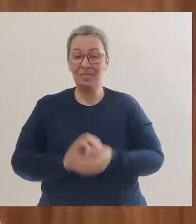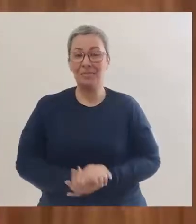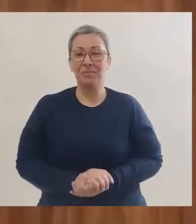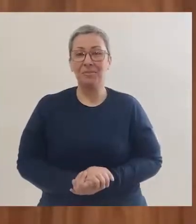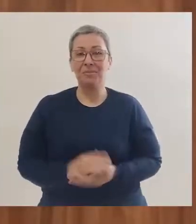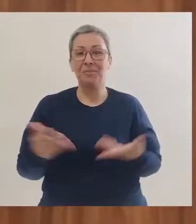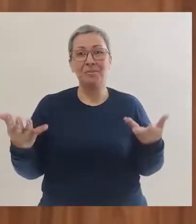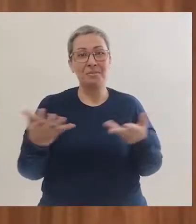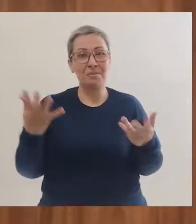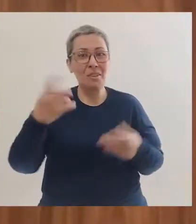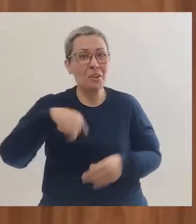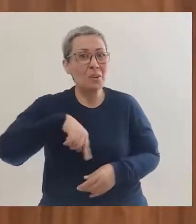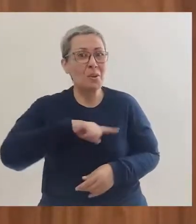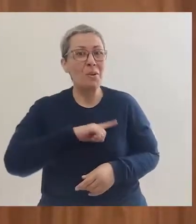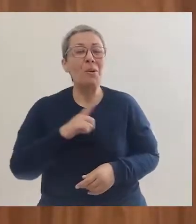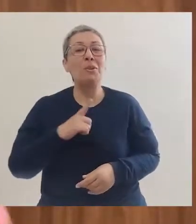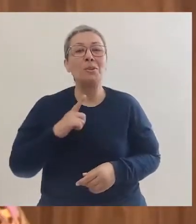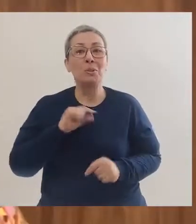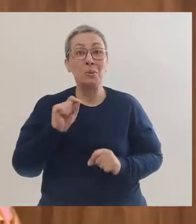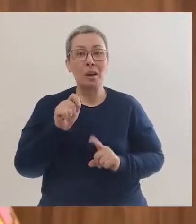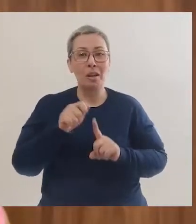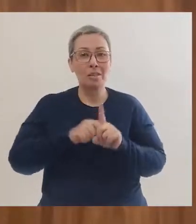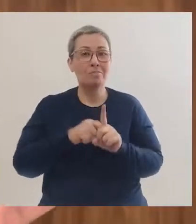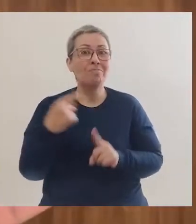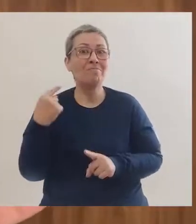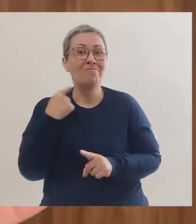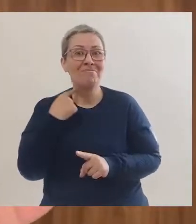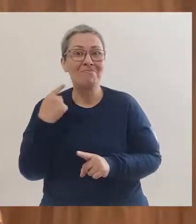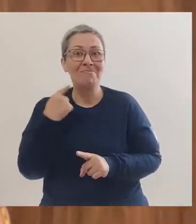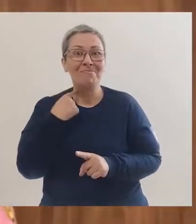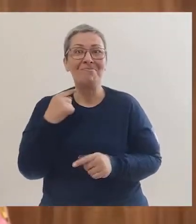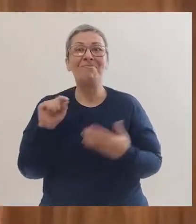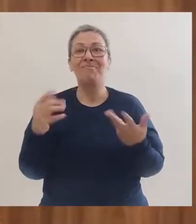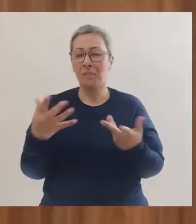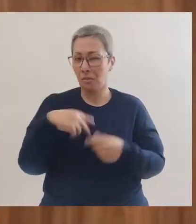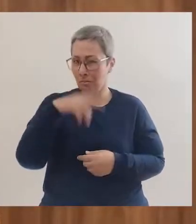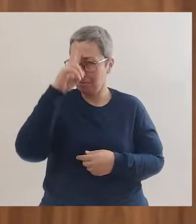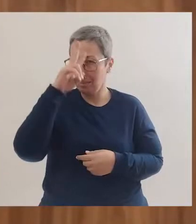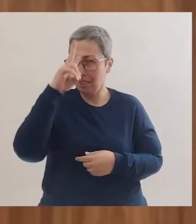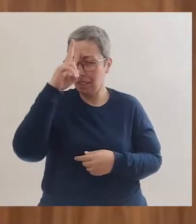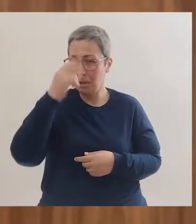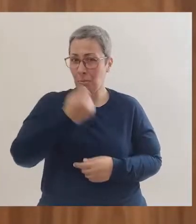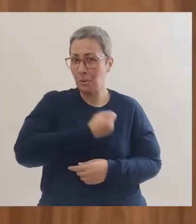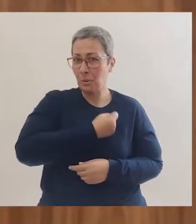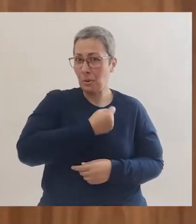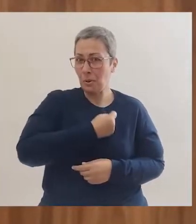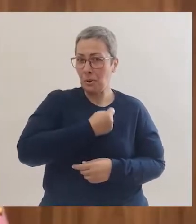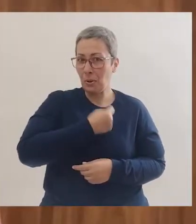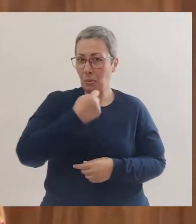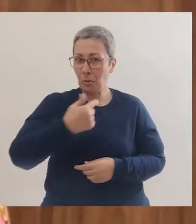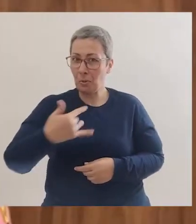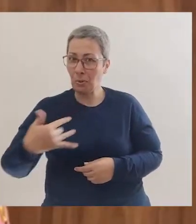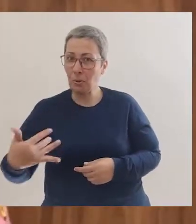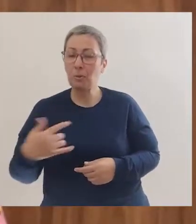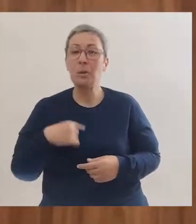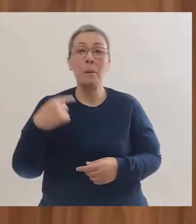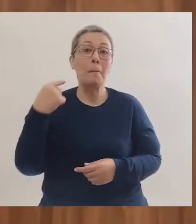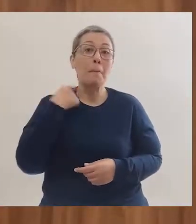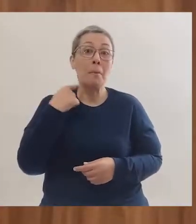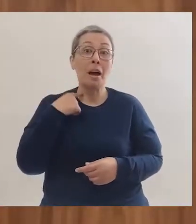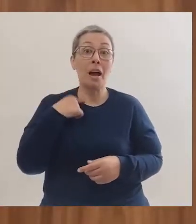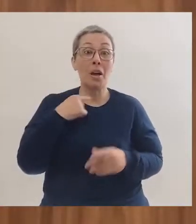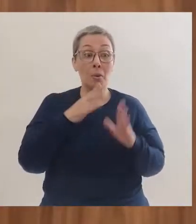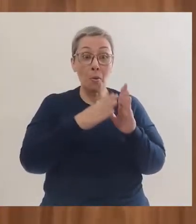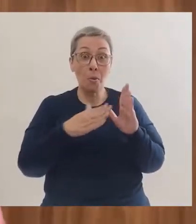Letras! E nós estamos no mês de maio. Vocês lembram dos números ordinais? Maio, na ordem